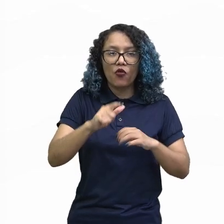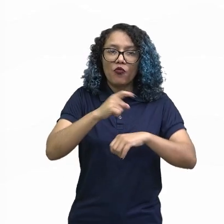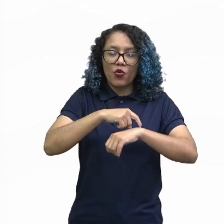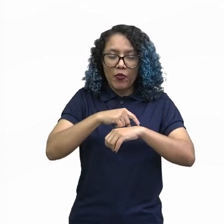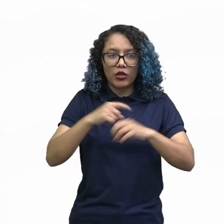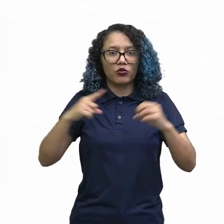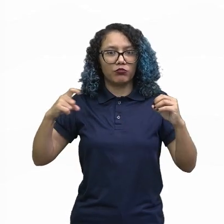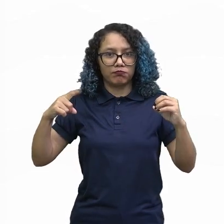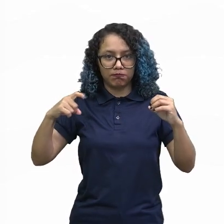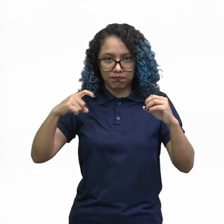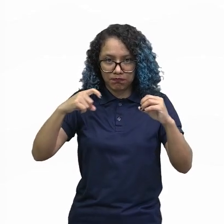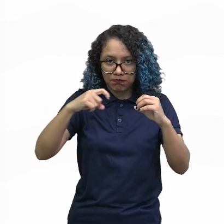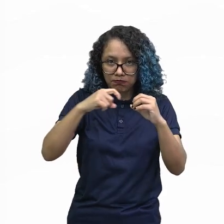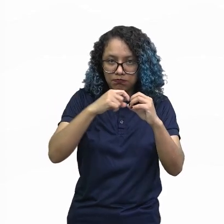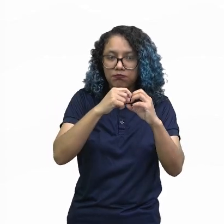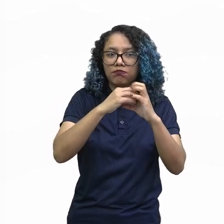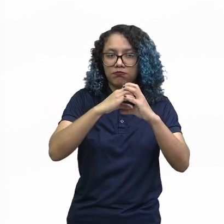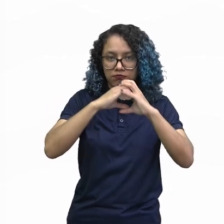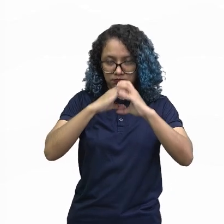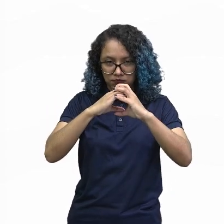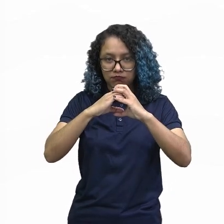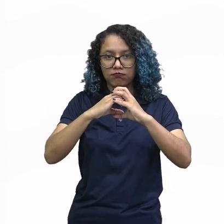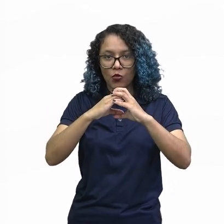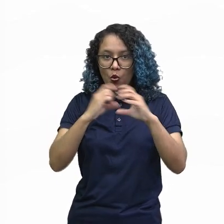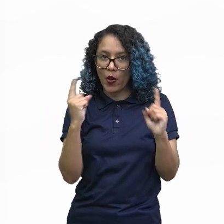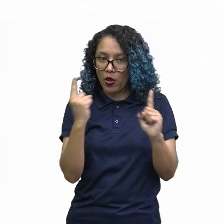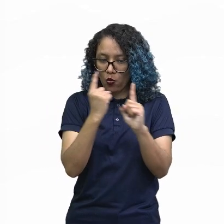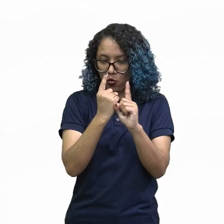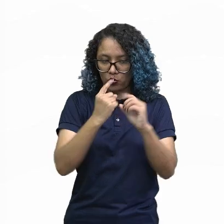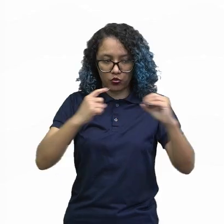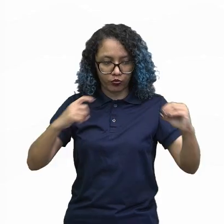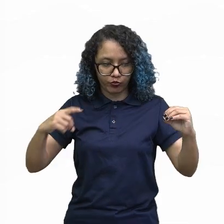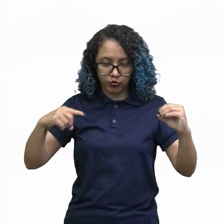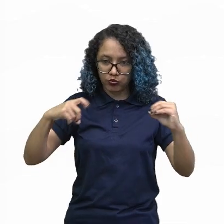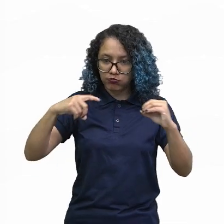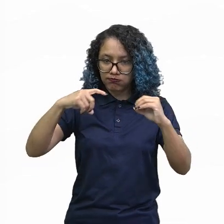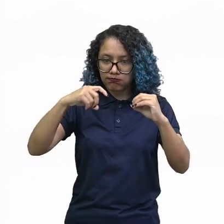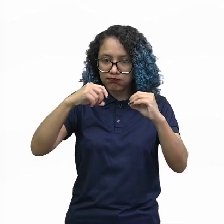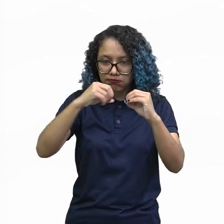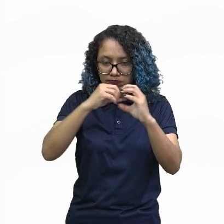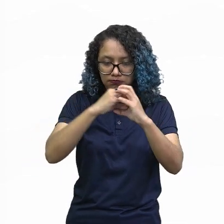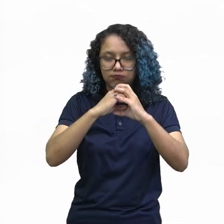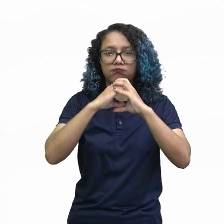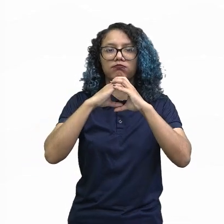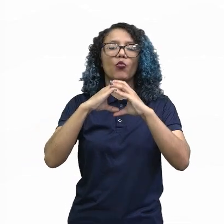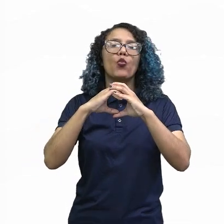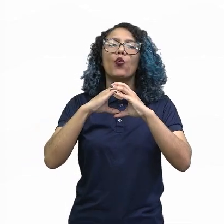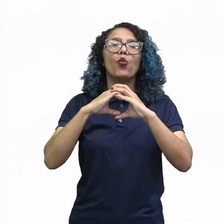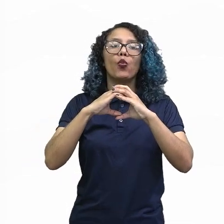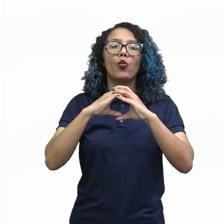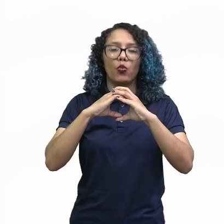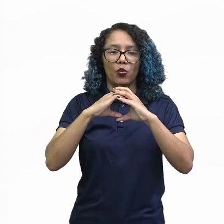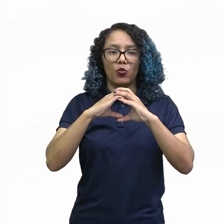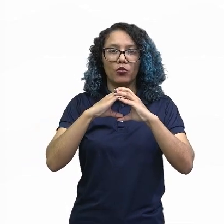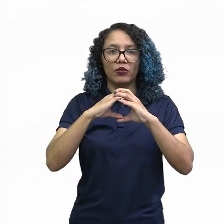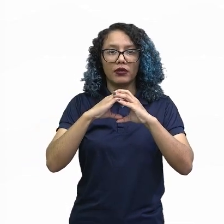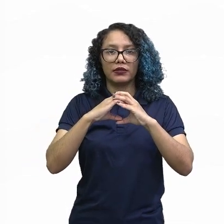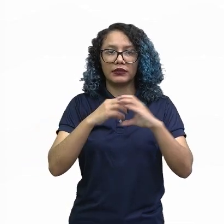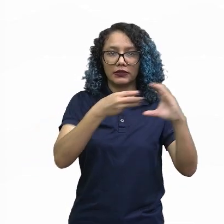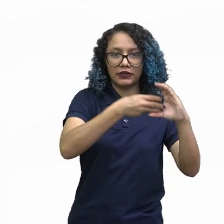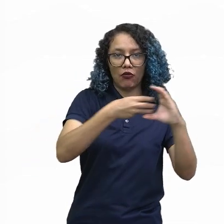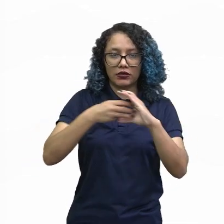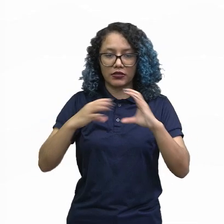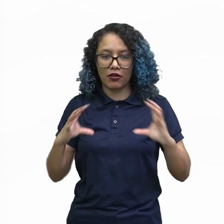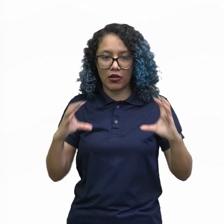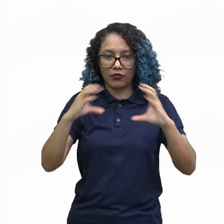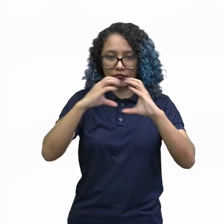32 células, tá? Então, olha aí, de novo, só para a gente reforçar. No momento que a gente tem lá a fecundação, né, que a gente tem ali o encontro